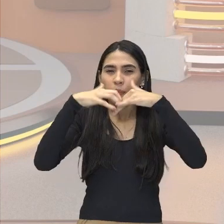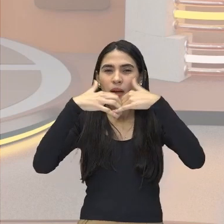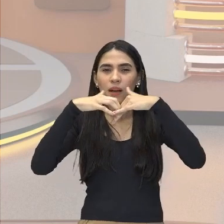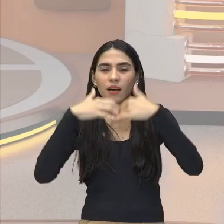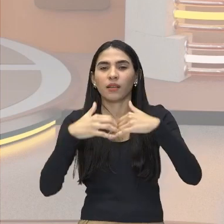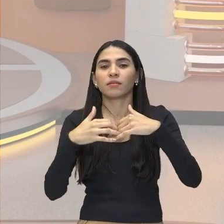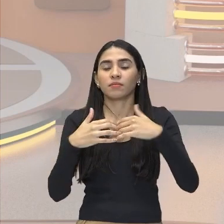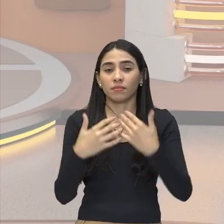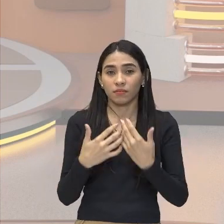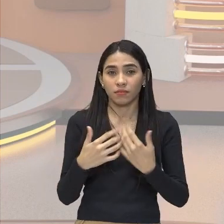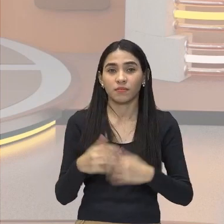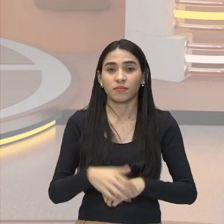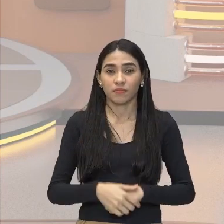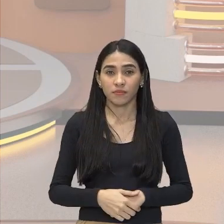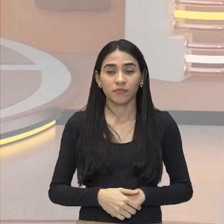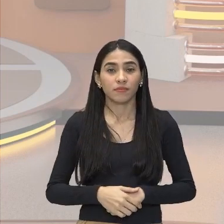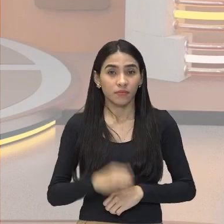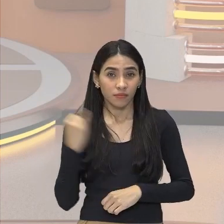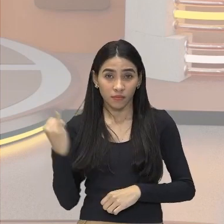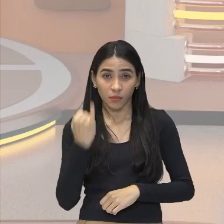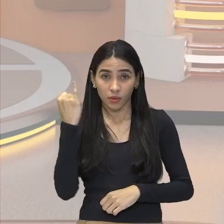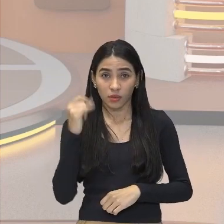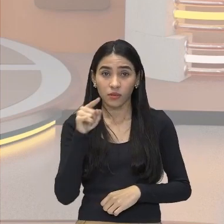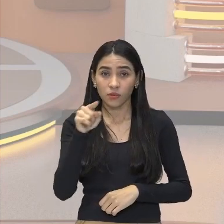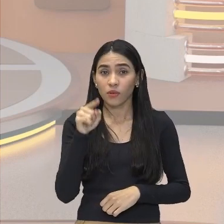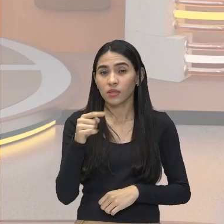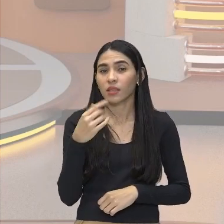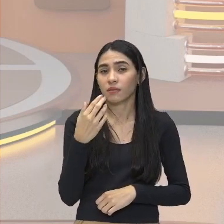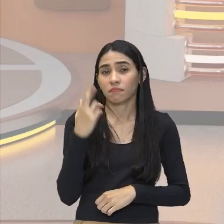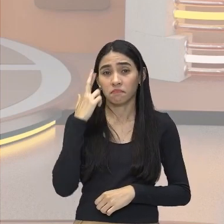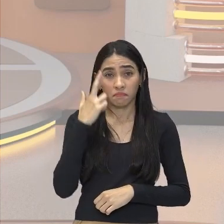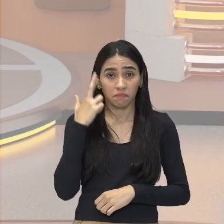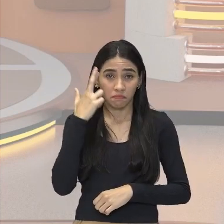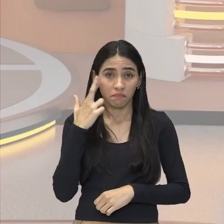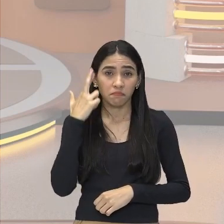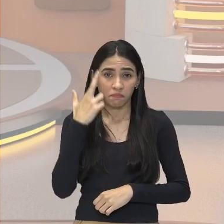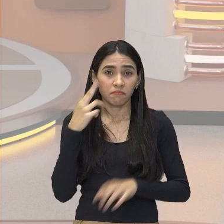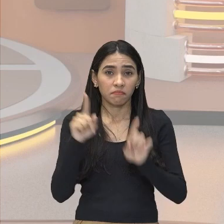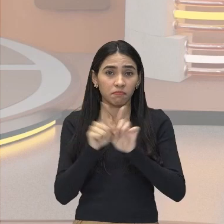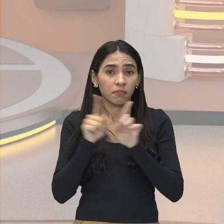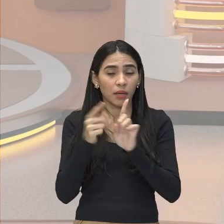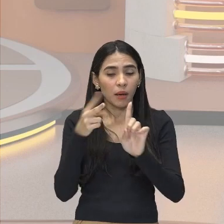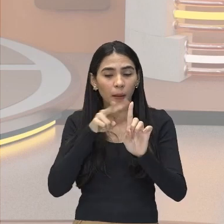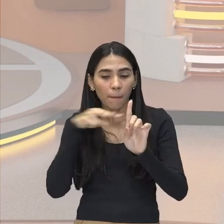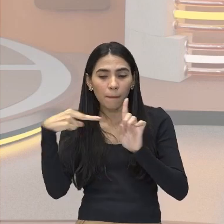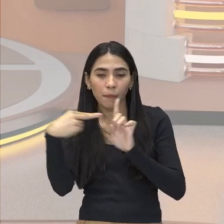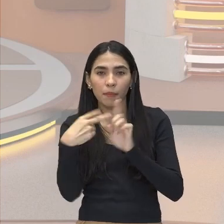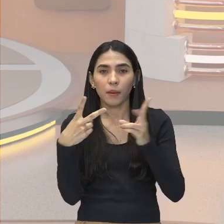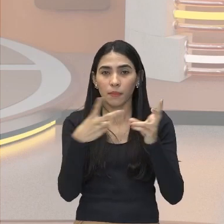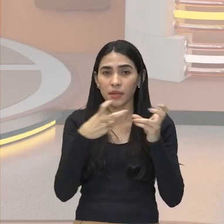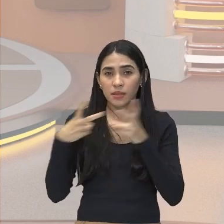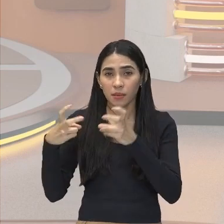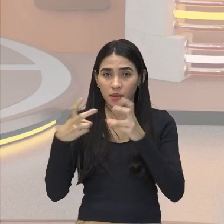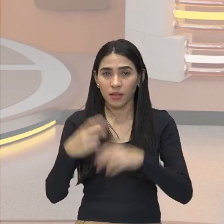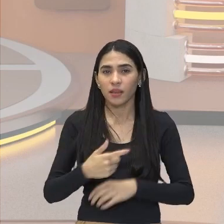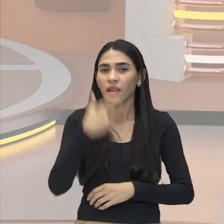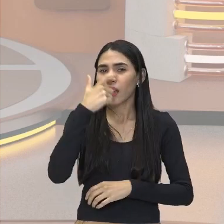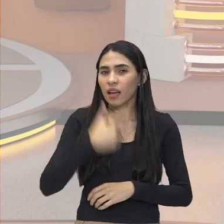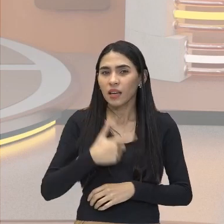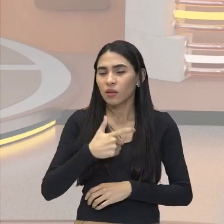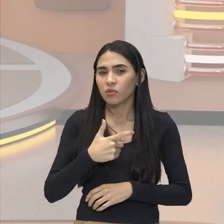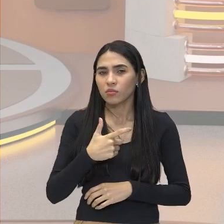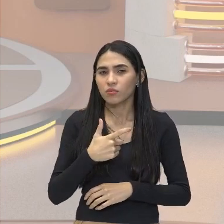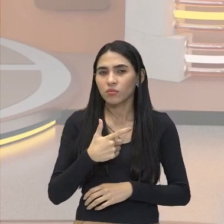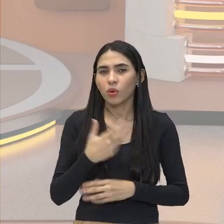nossa... É importante você fazer essa reflexão e perceber isso daí também, né? Quem sou eu nesse